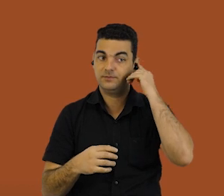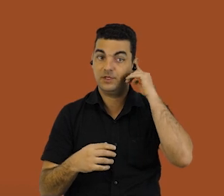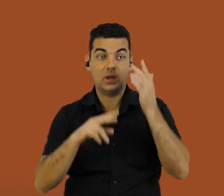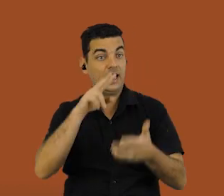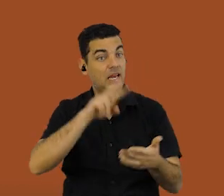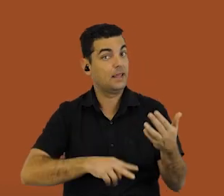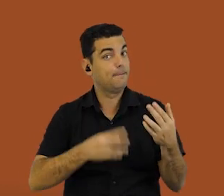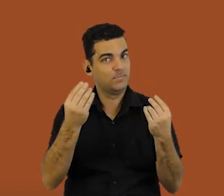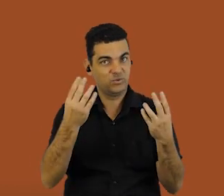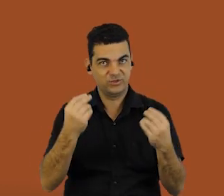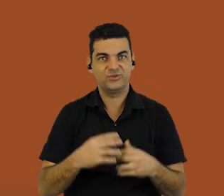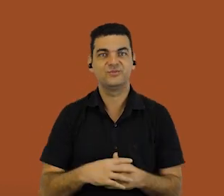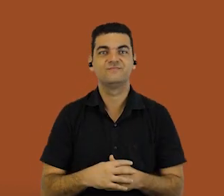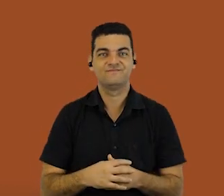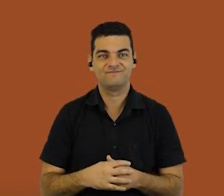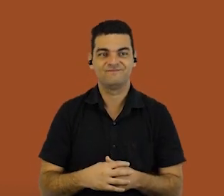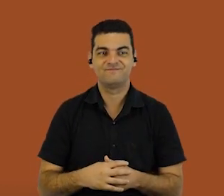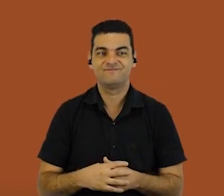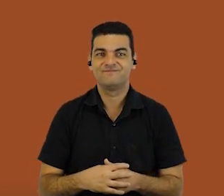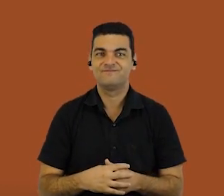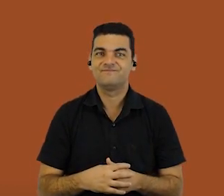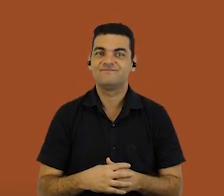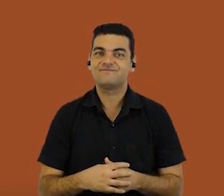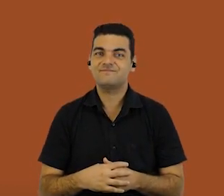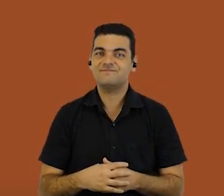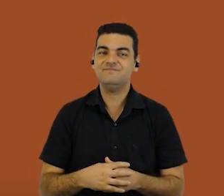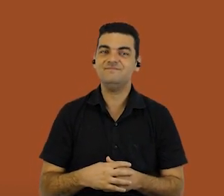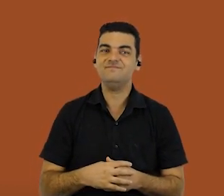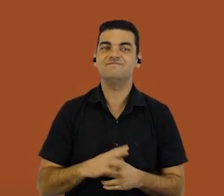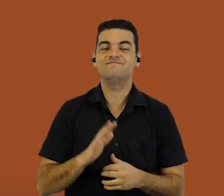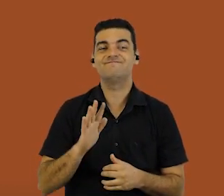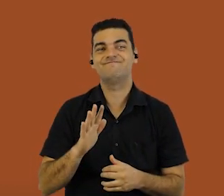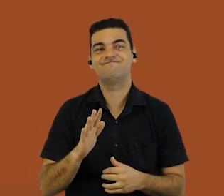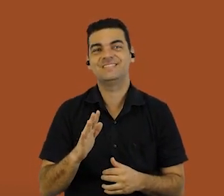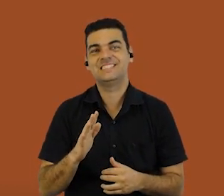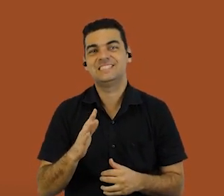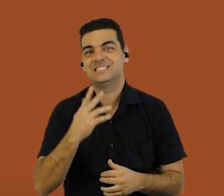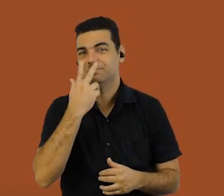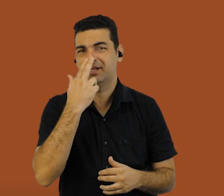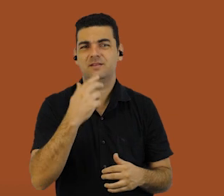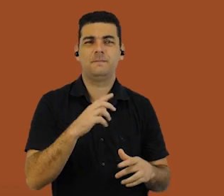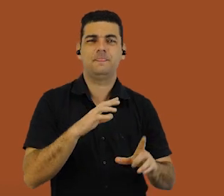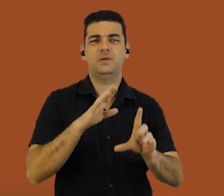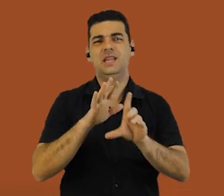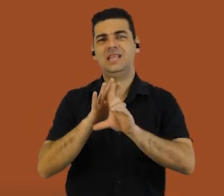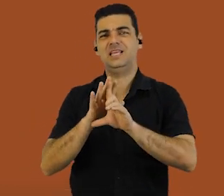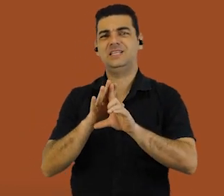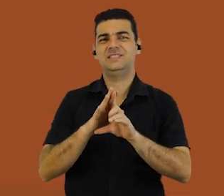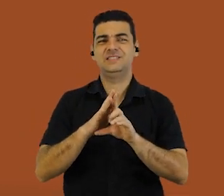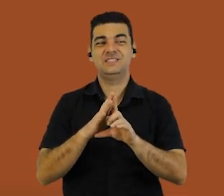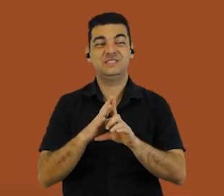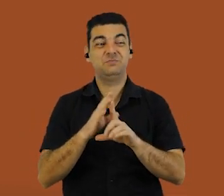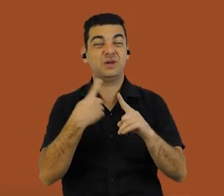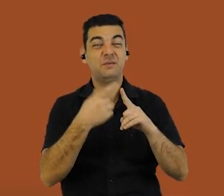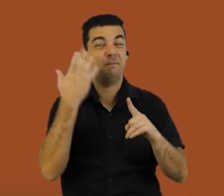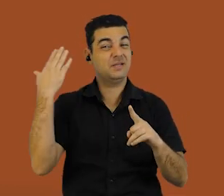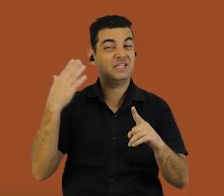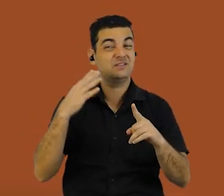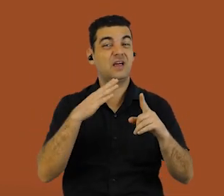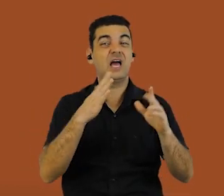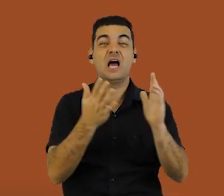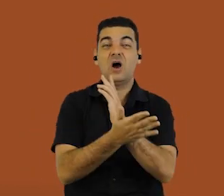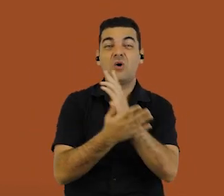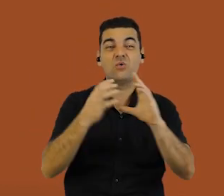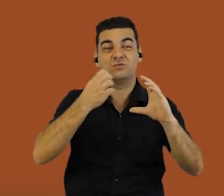que sou talvez íntima da lei, mas ela é uma lei que, com os vetos que teve, né, na época